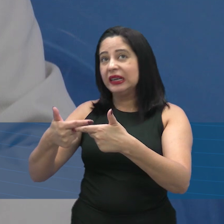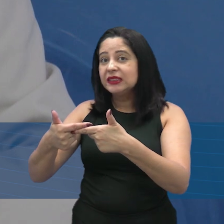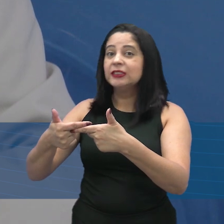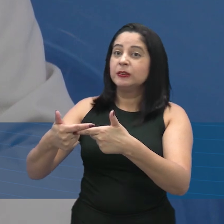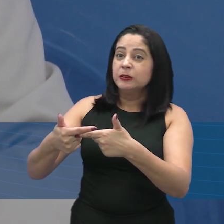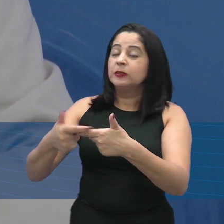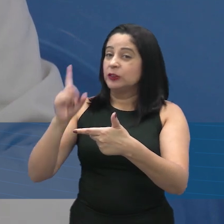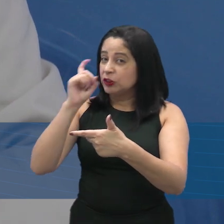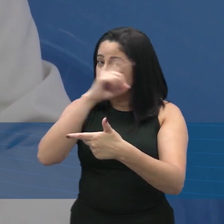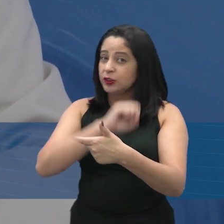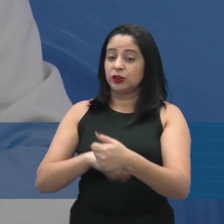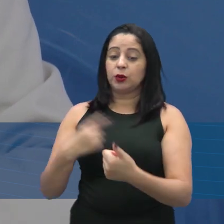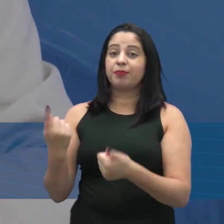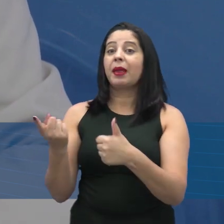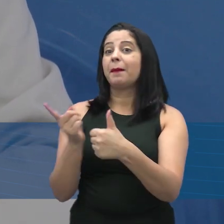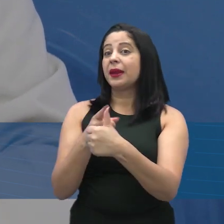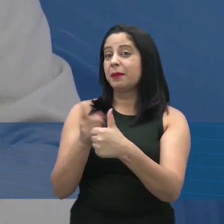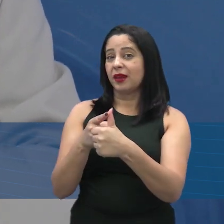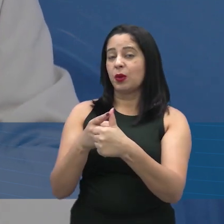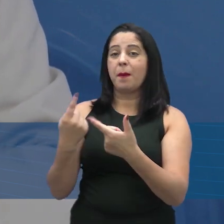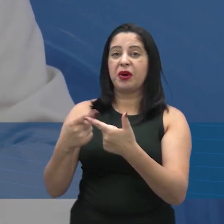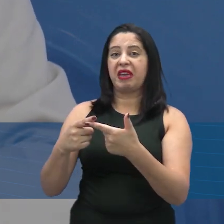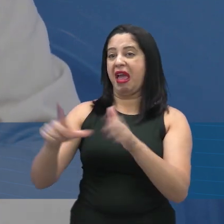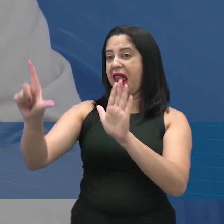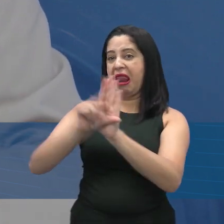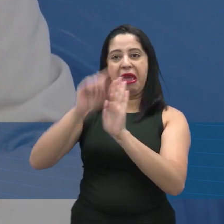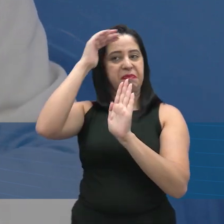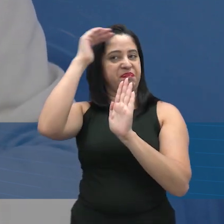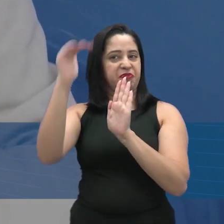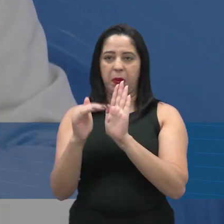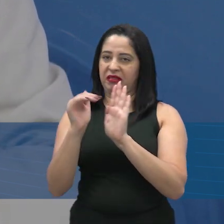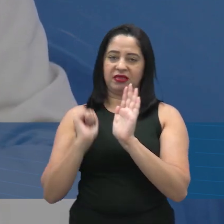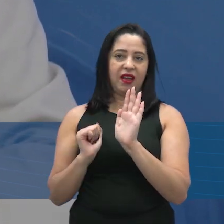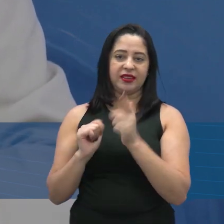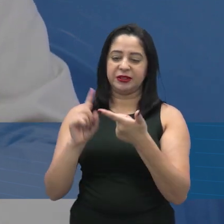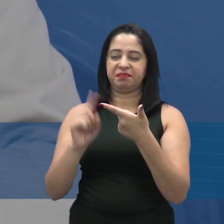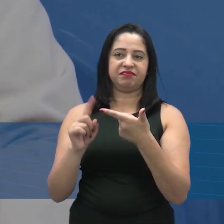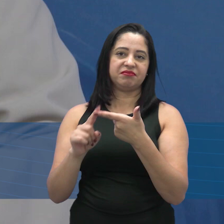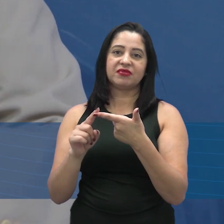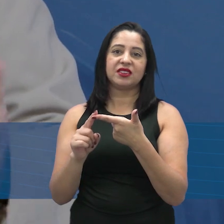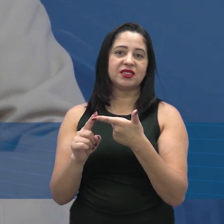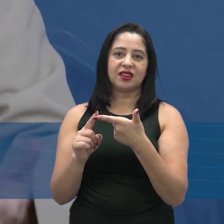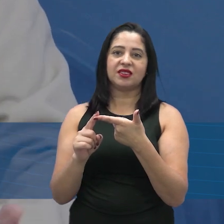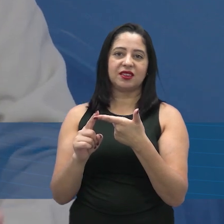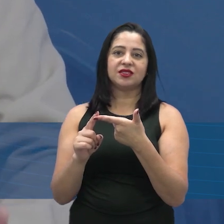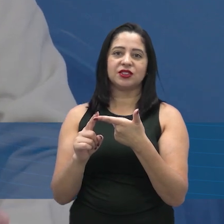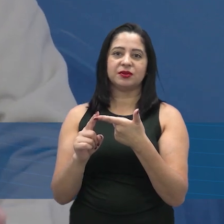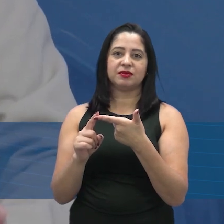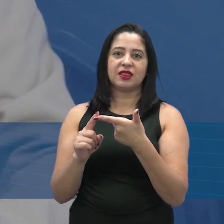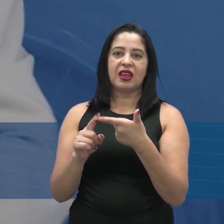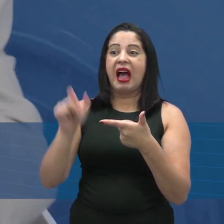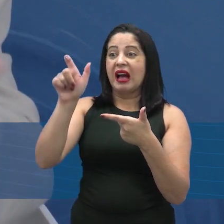ela se dá primeiro, né, pela não obediência às leis, esse é o primeiro aspecto. Segundo, pela